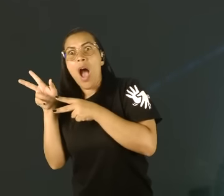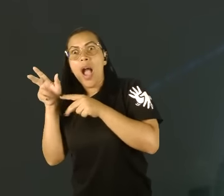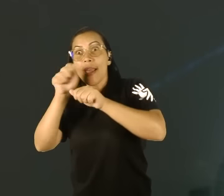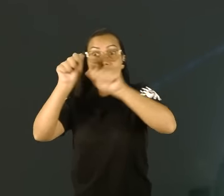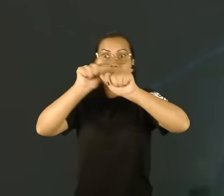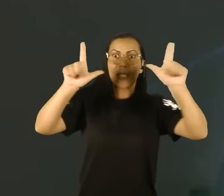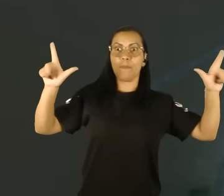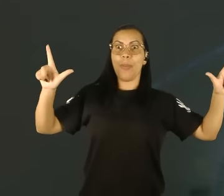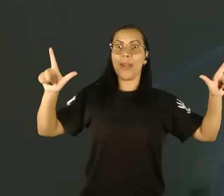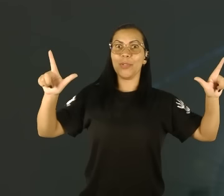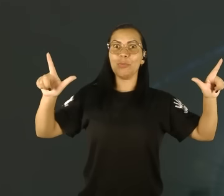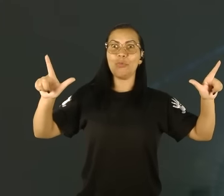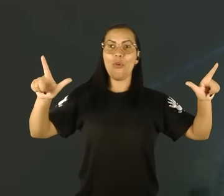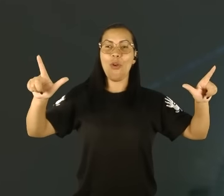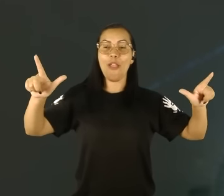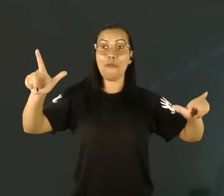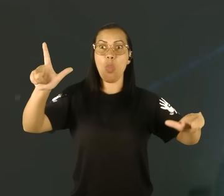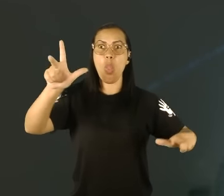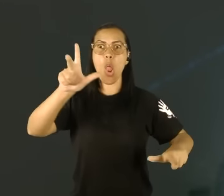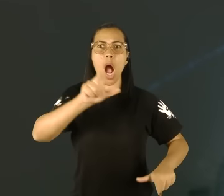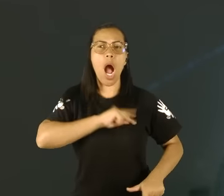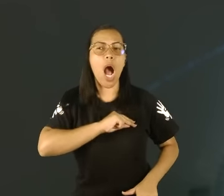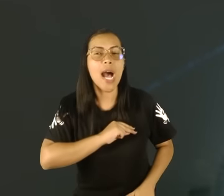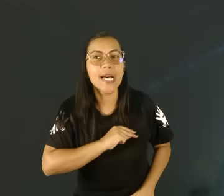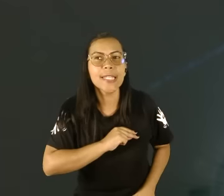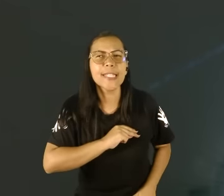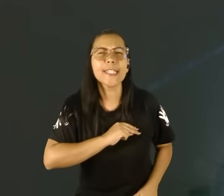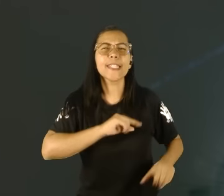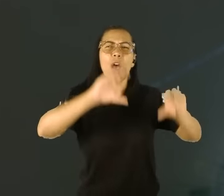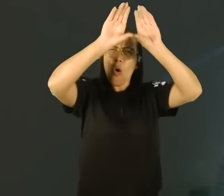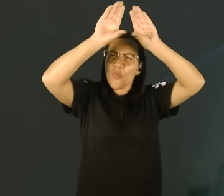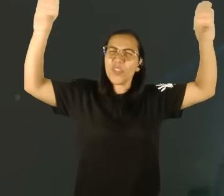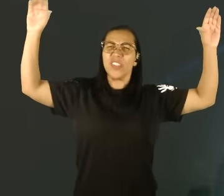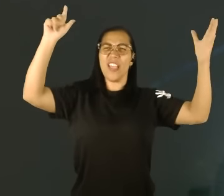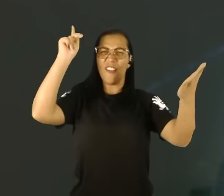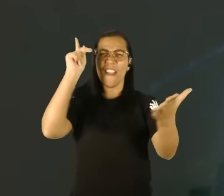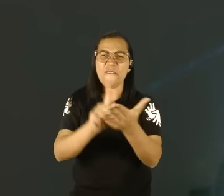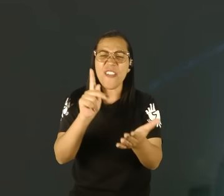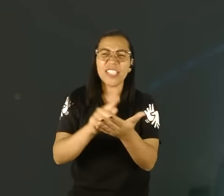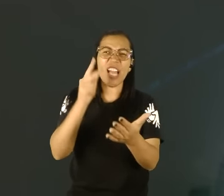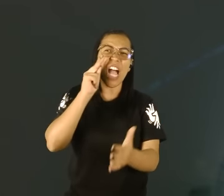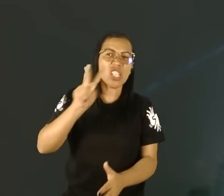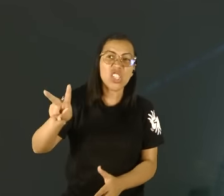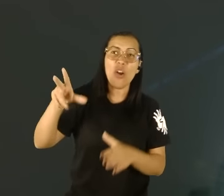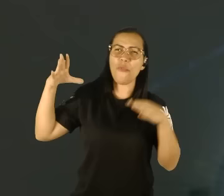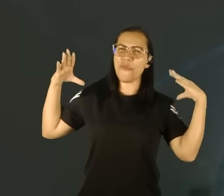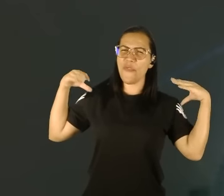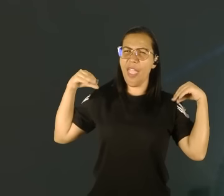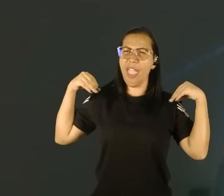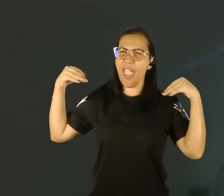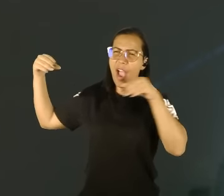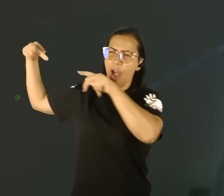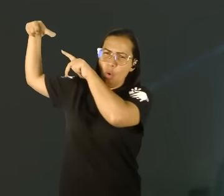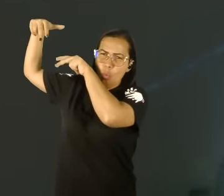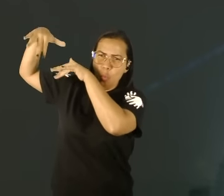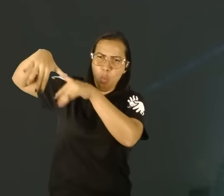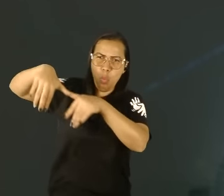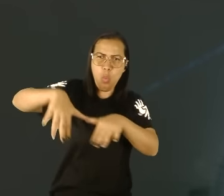abrindo. Então, em nome de Jesus, não desanime, durma, não desanime, durma, durma, durma, durma para